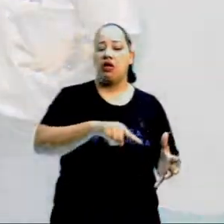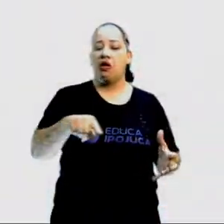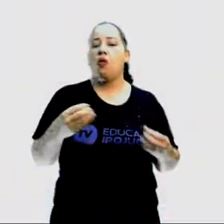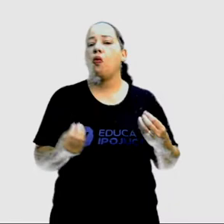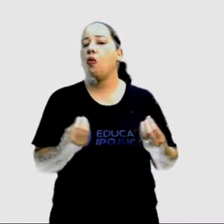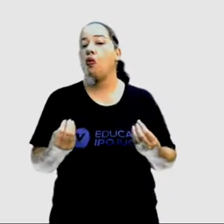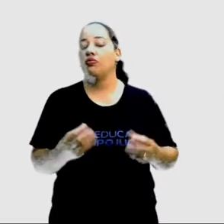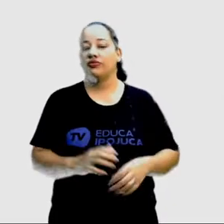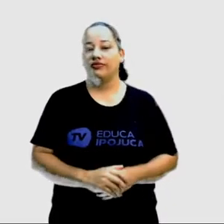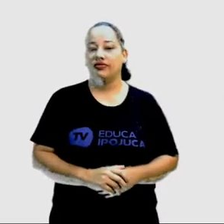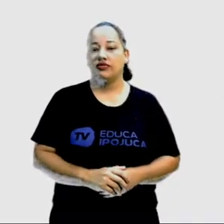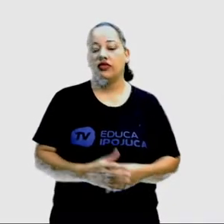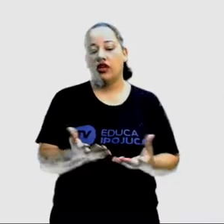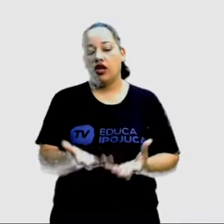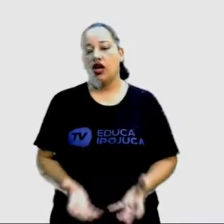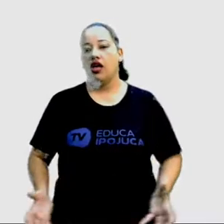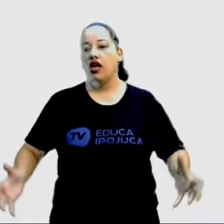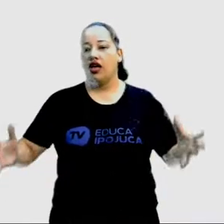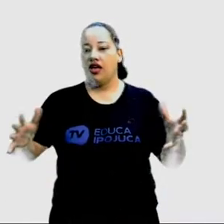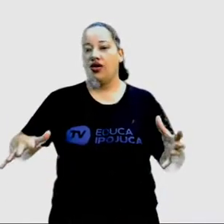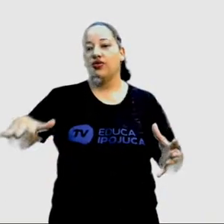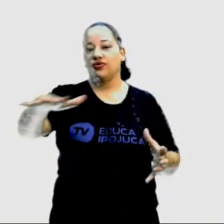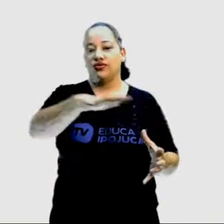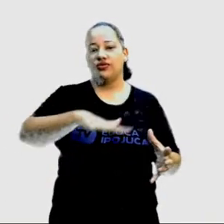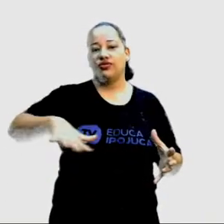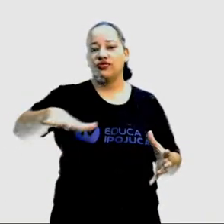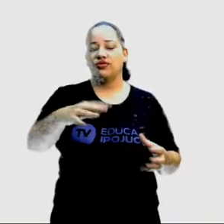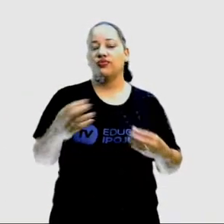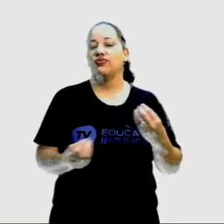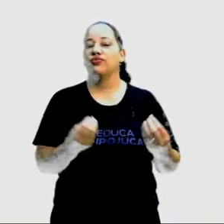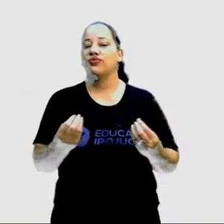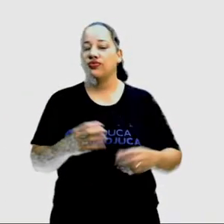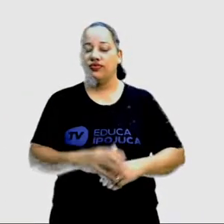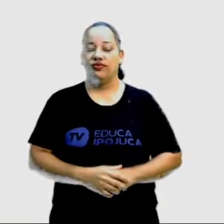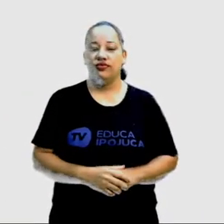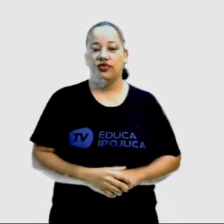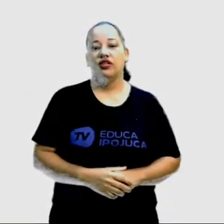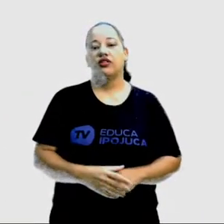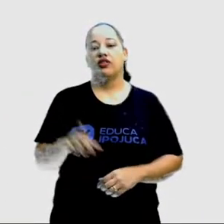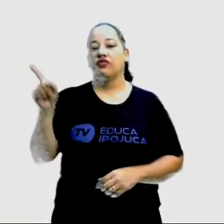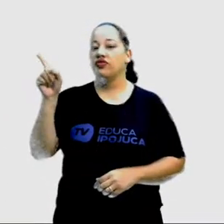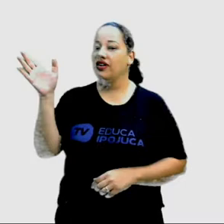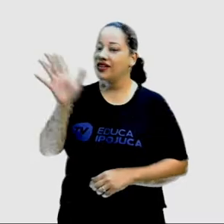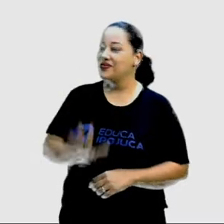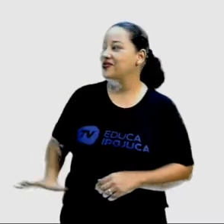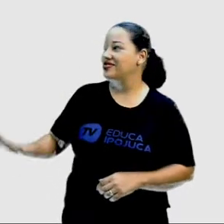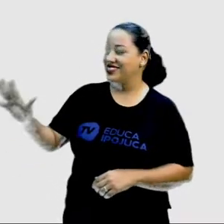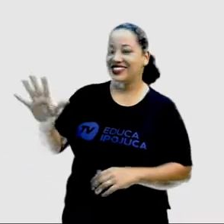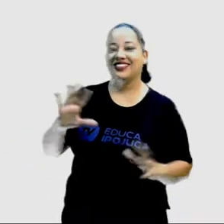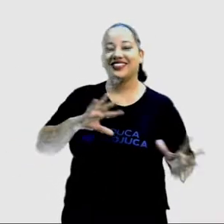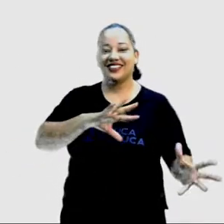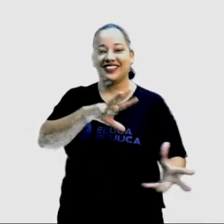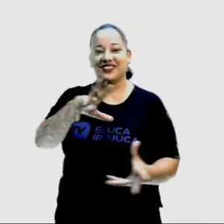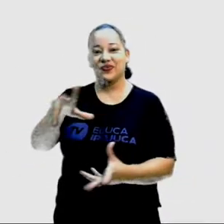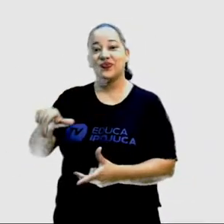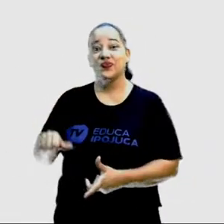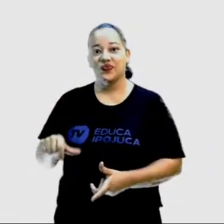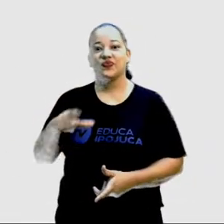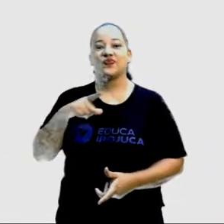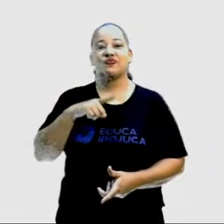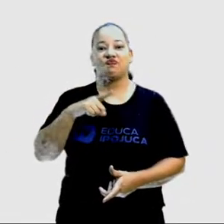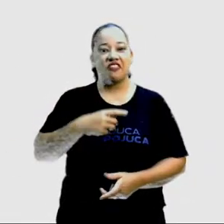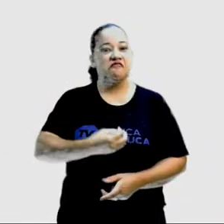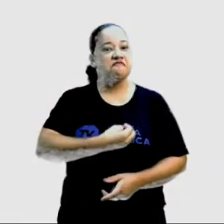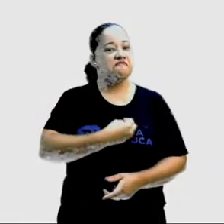O que é ecossistema? Eu trago para vocês a explanação de uma imagem bem interessante, onde é o nosso planeta, e aí as diversas formas